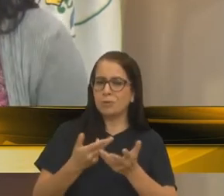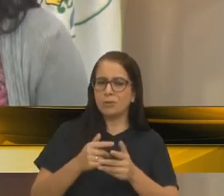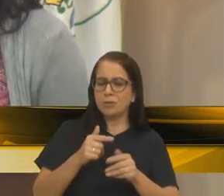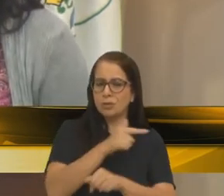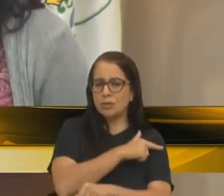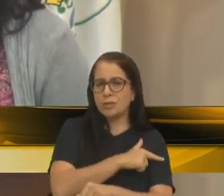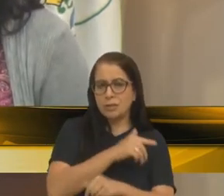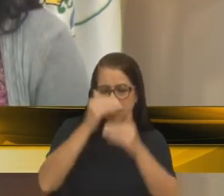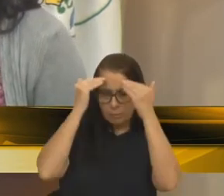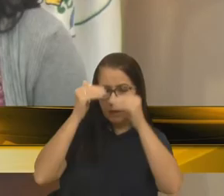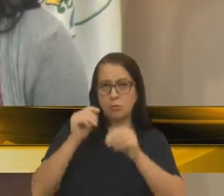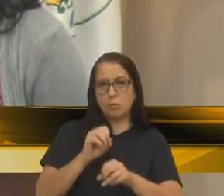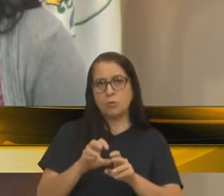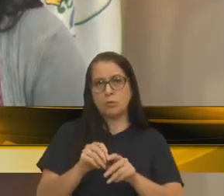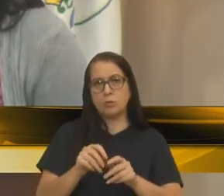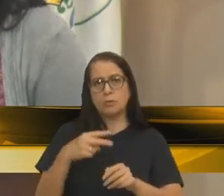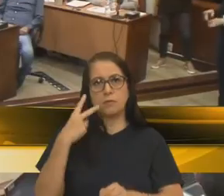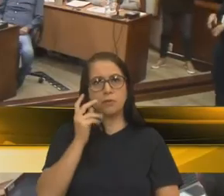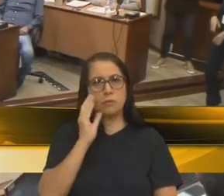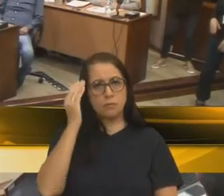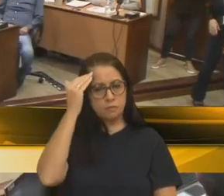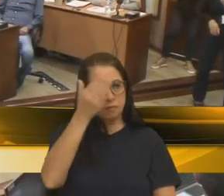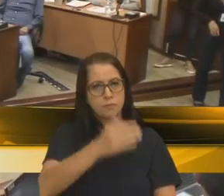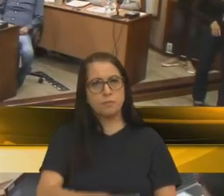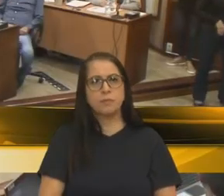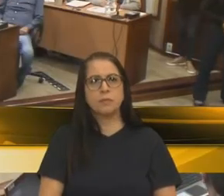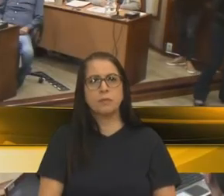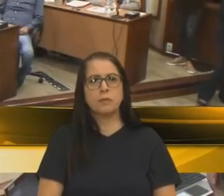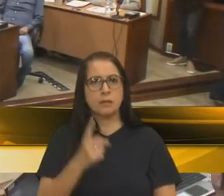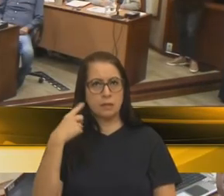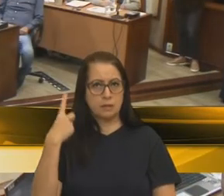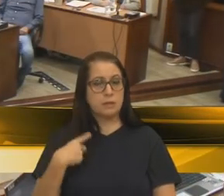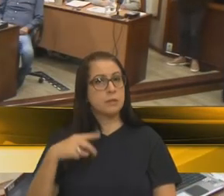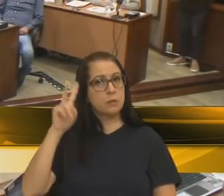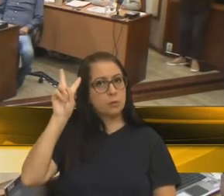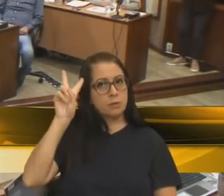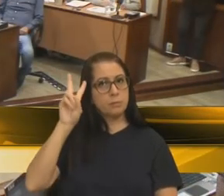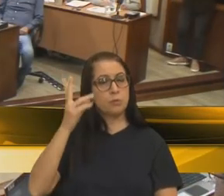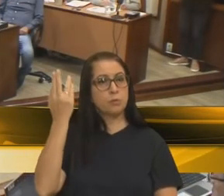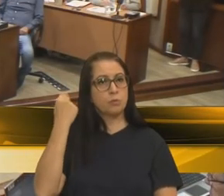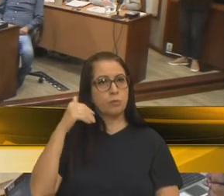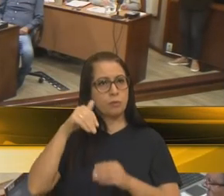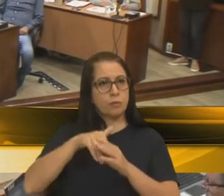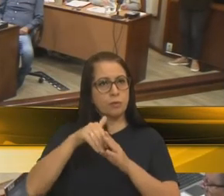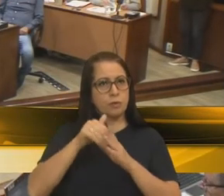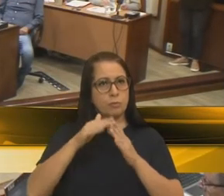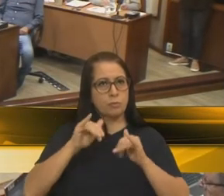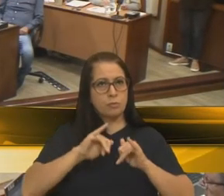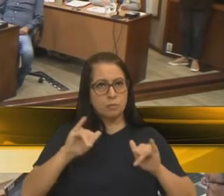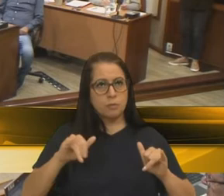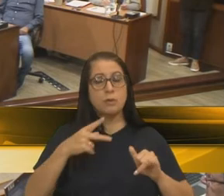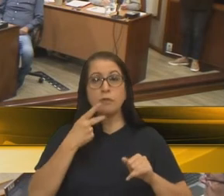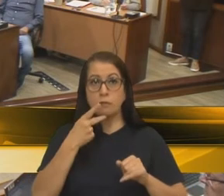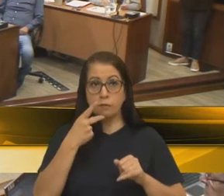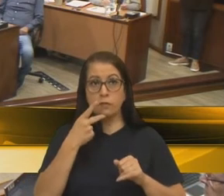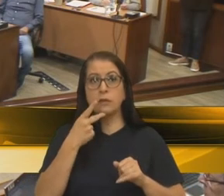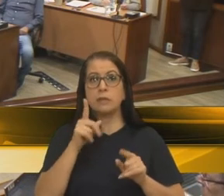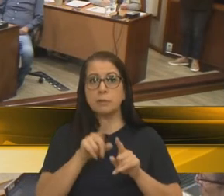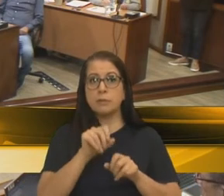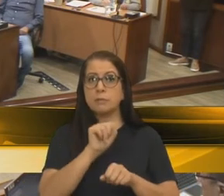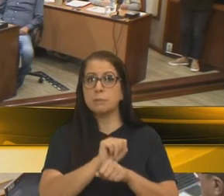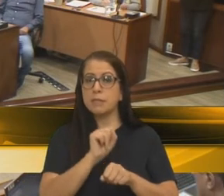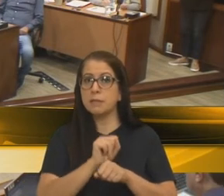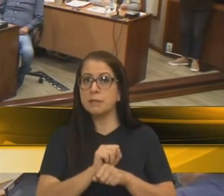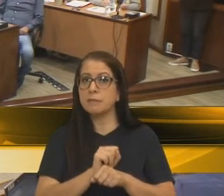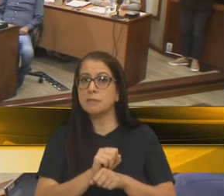cidade. Vereador Felipe, tem sua parte. Vereadora Denise, eu me lembro que no dia que nós votamos o seu pedido de informações, eu falei que eu aguardava ansioso